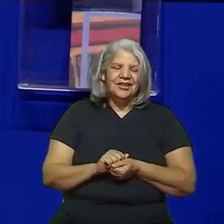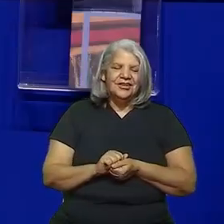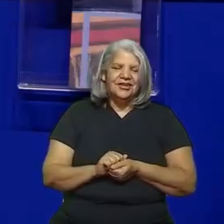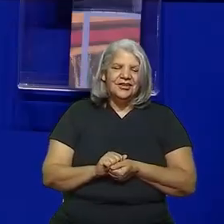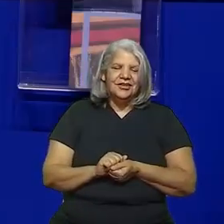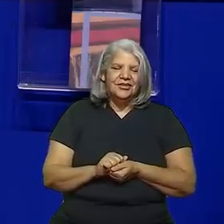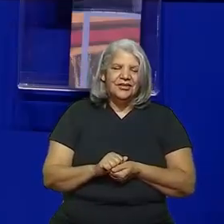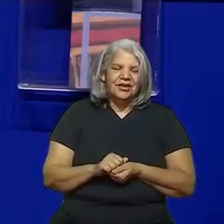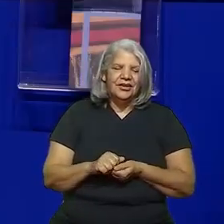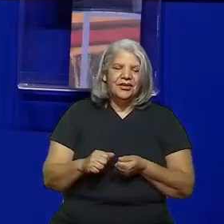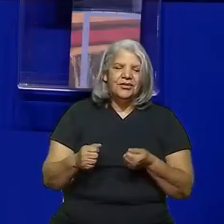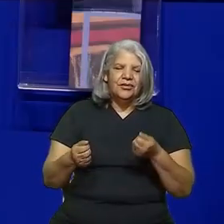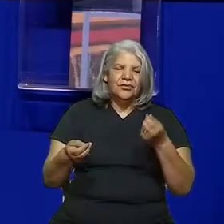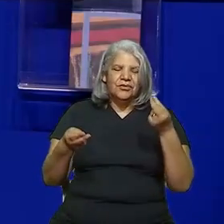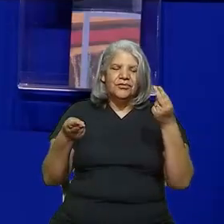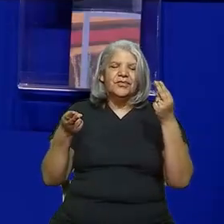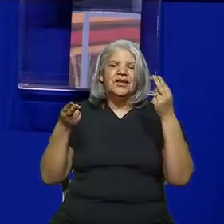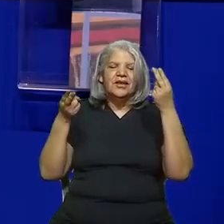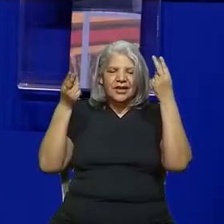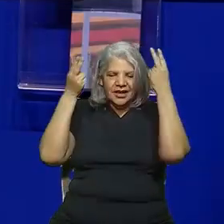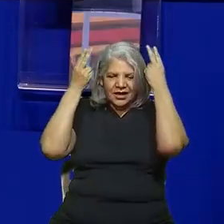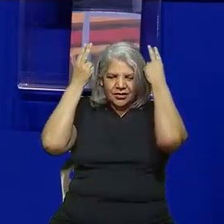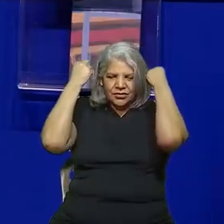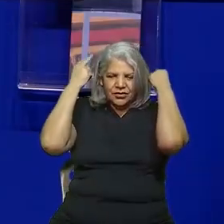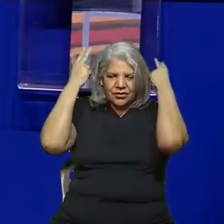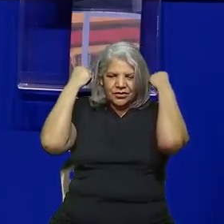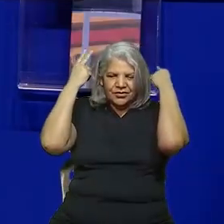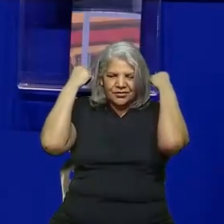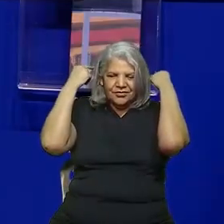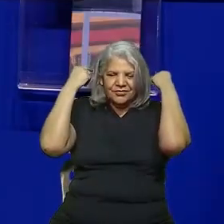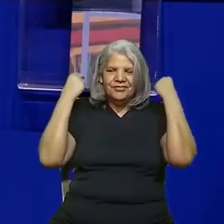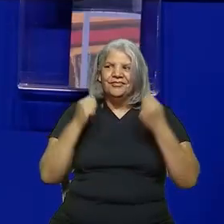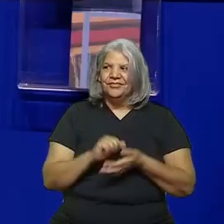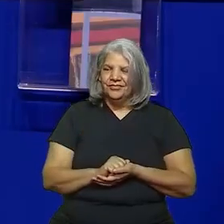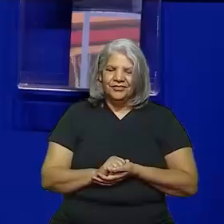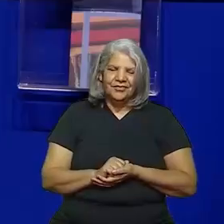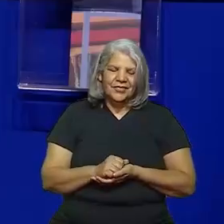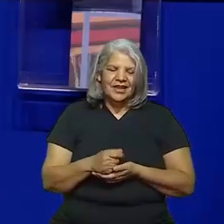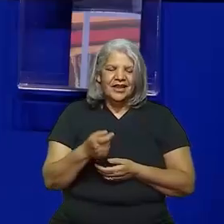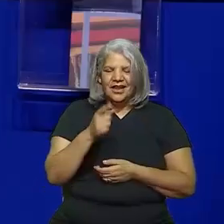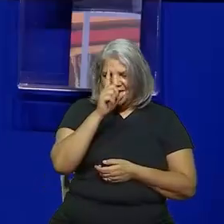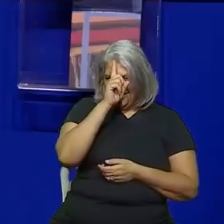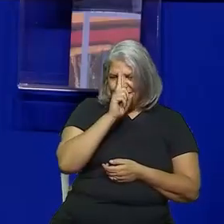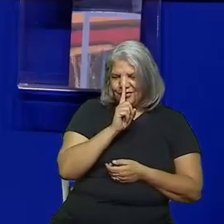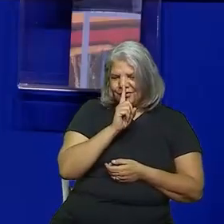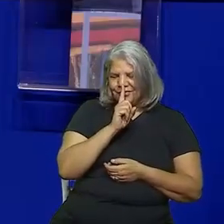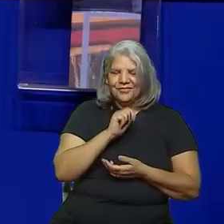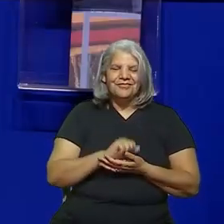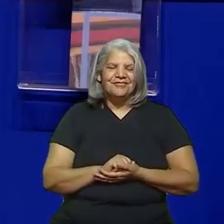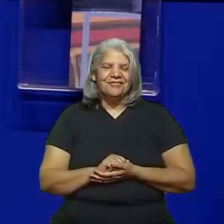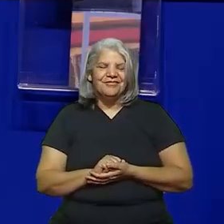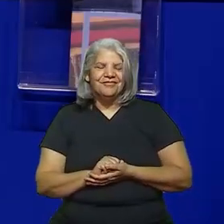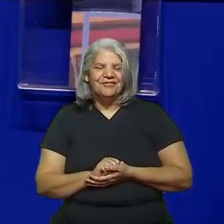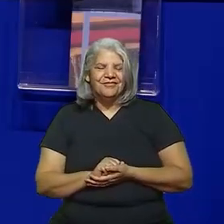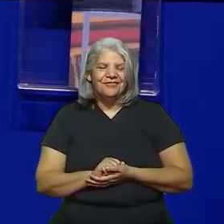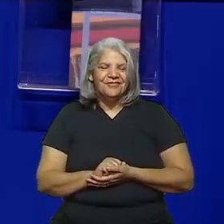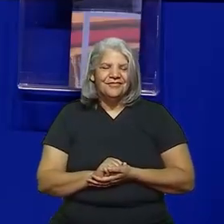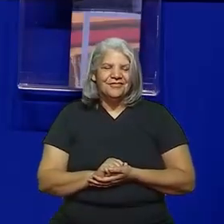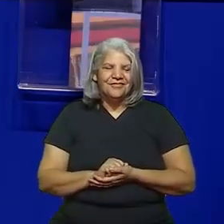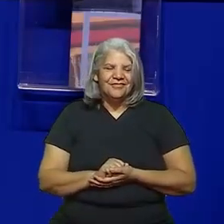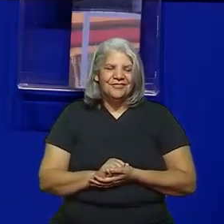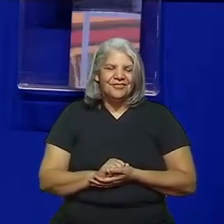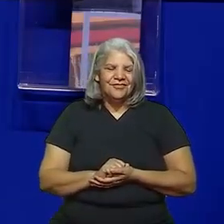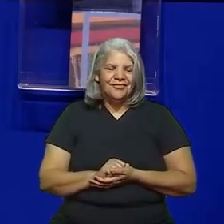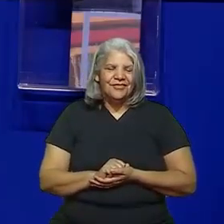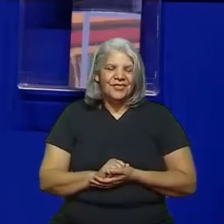da floresta, azuis do mar e amarela do ouro, etc. Então,